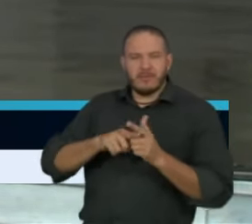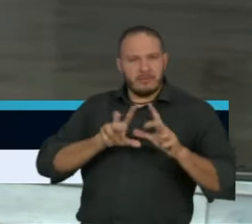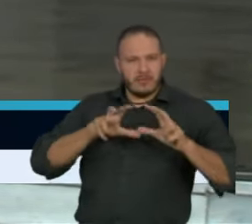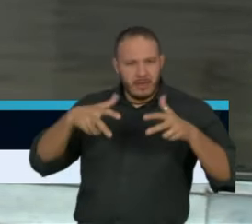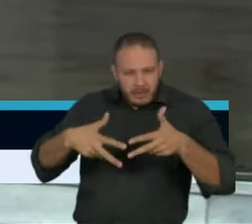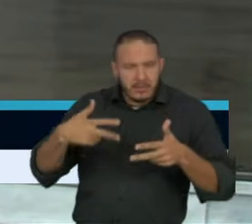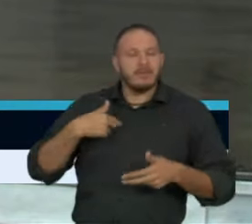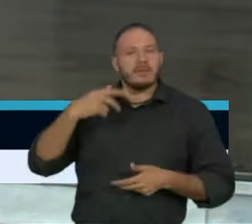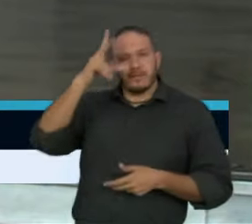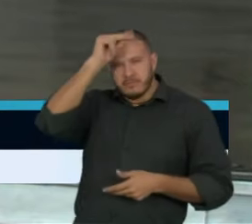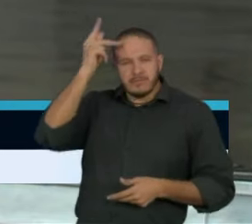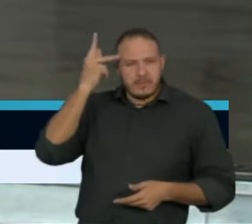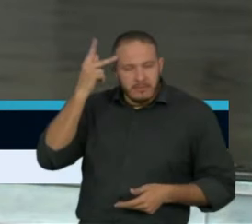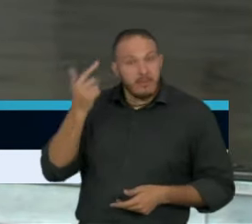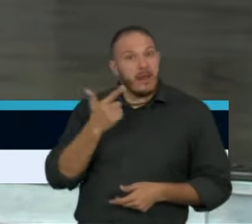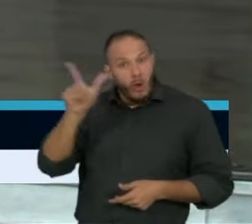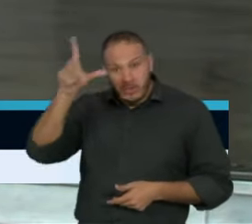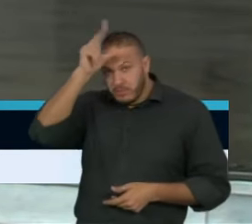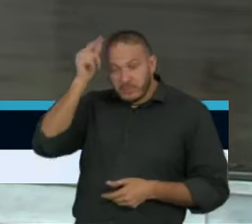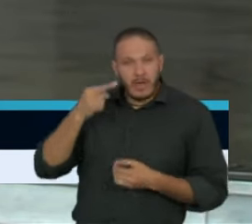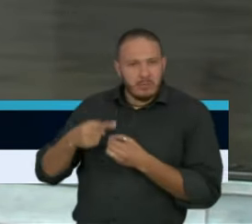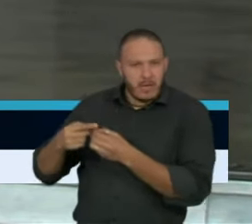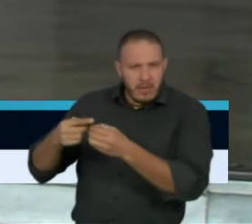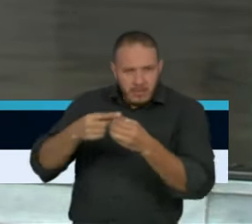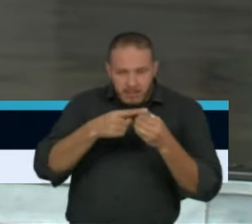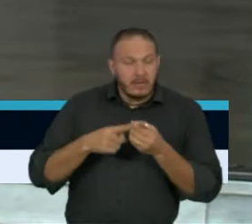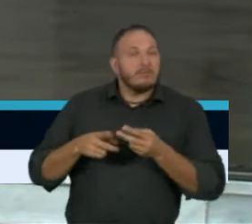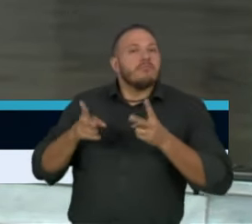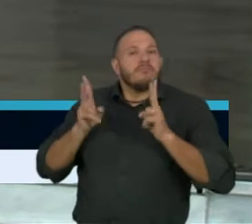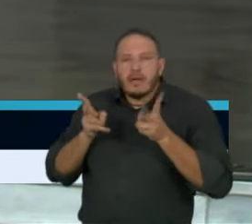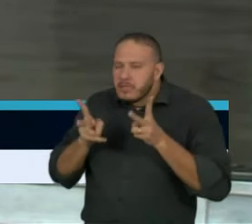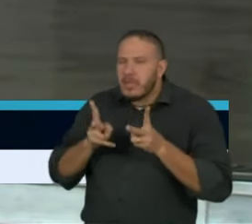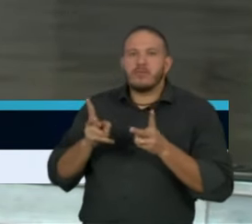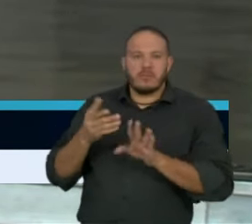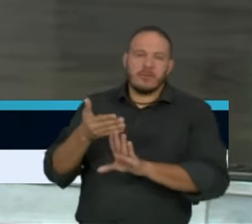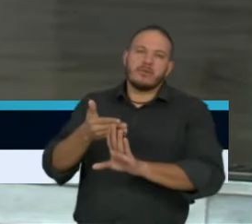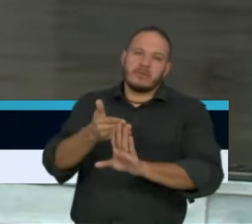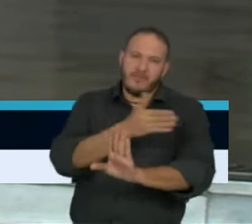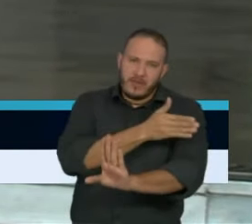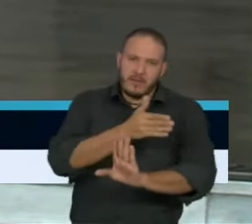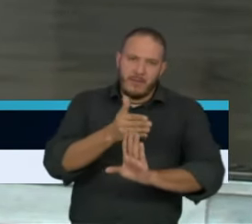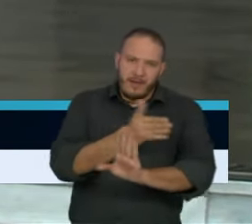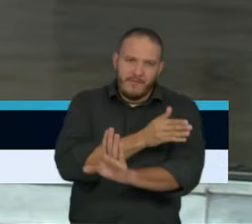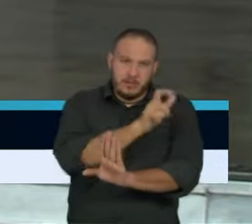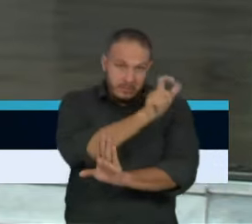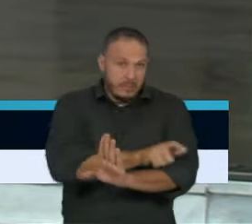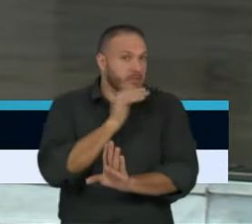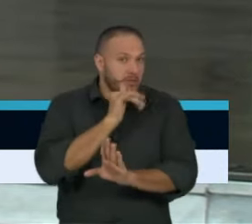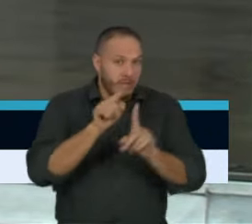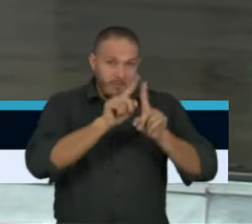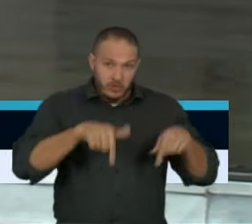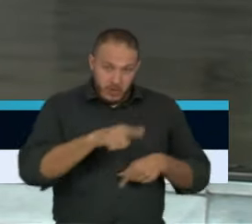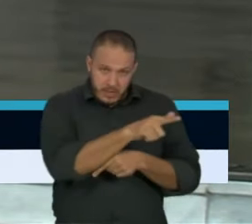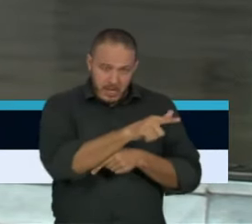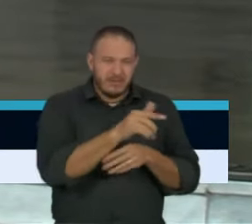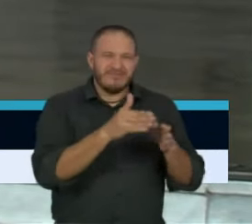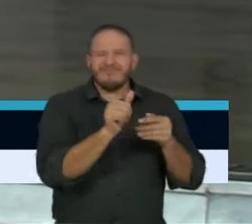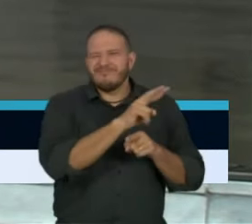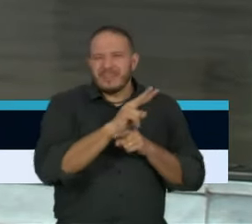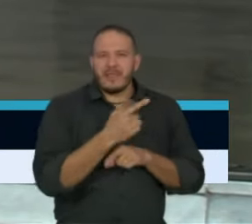outras prefeituras municipais. Estamos mantendo esse afastamento desde que o funcionário emprestado a outra